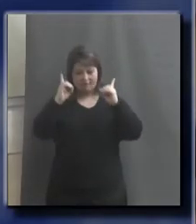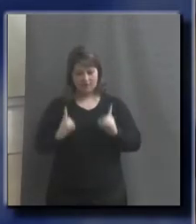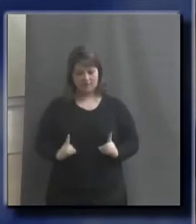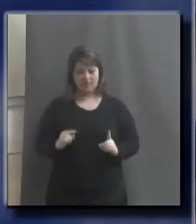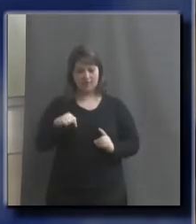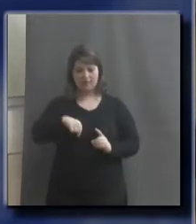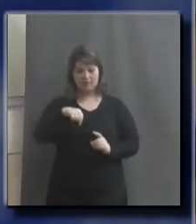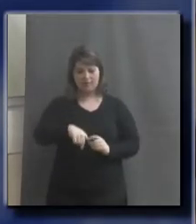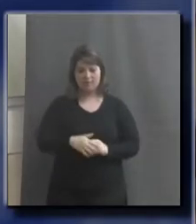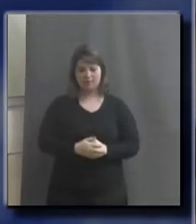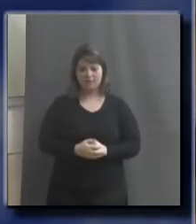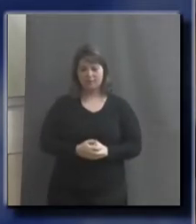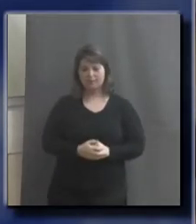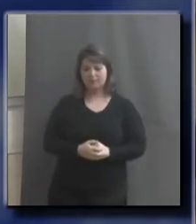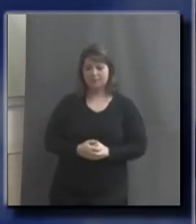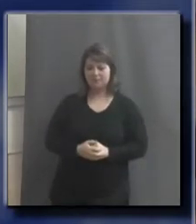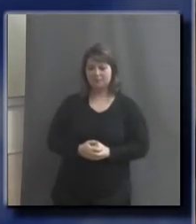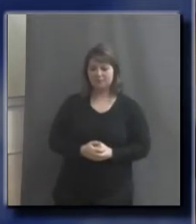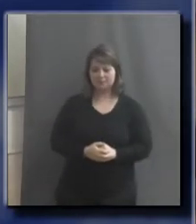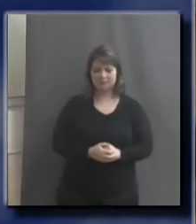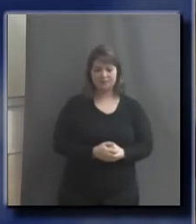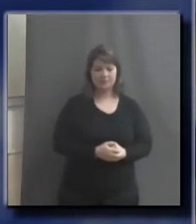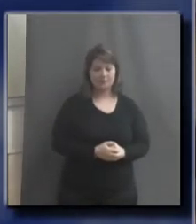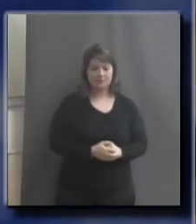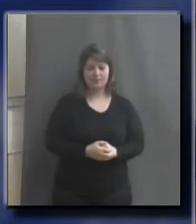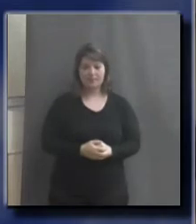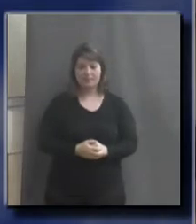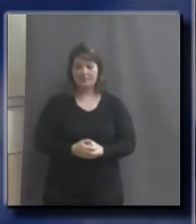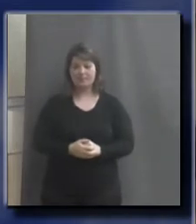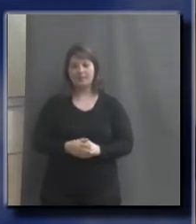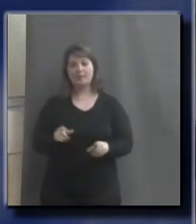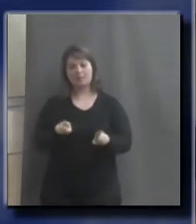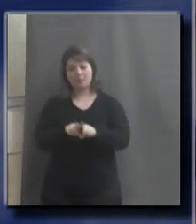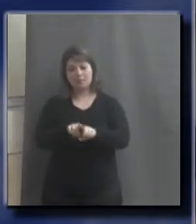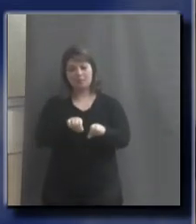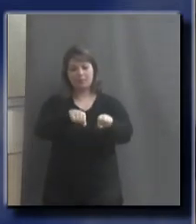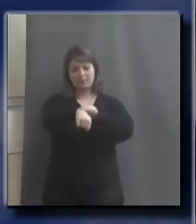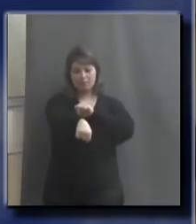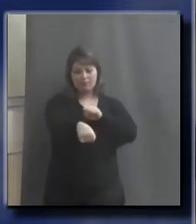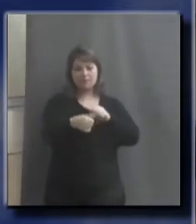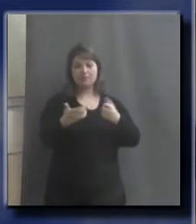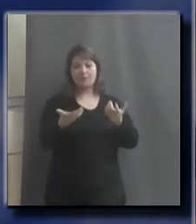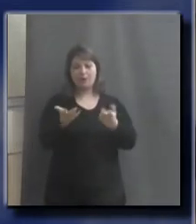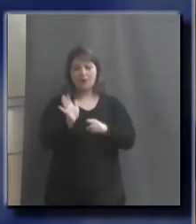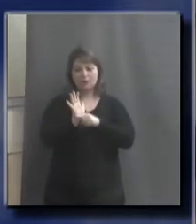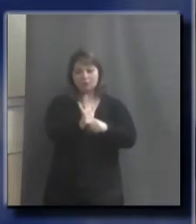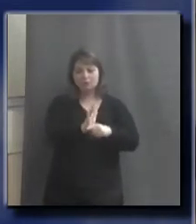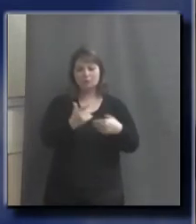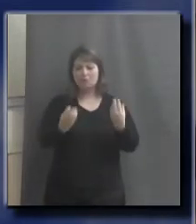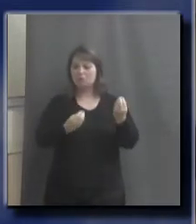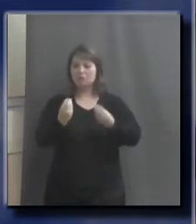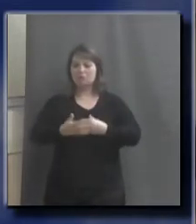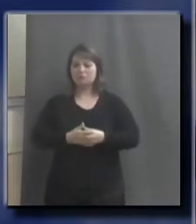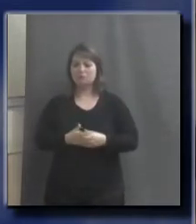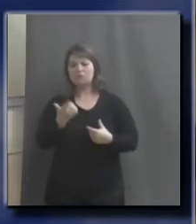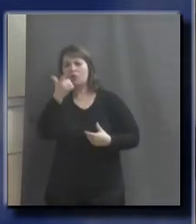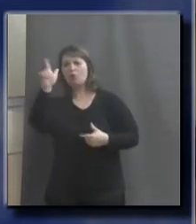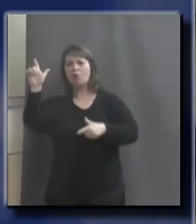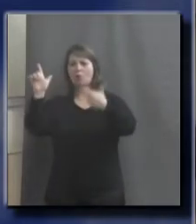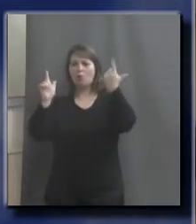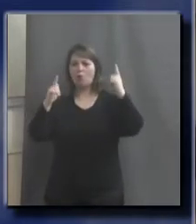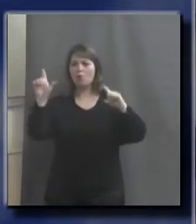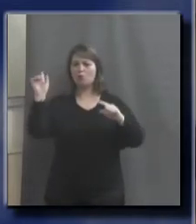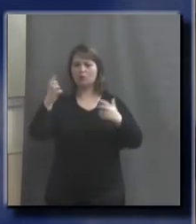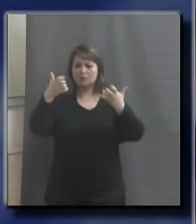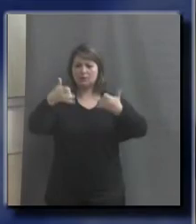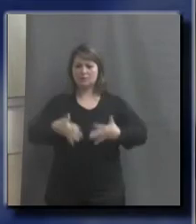importância, corroborando aquilo que a categoria já nos disse com relação à formação. Outras inúmeras questões relacionadas à